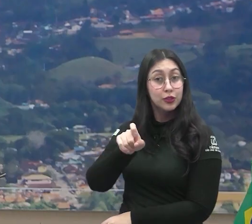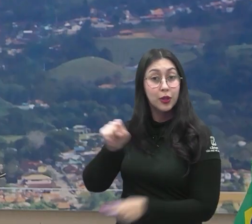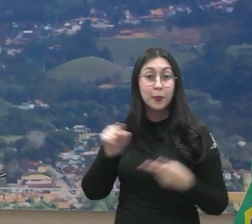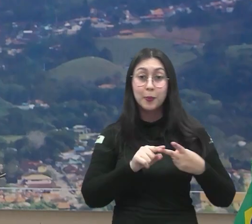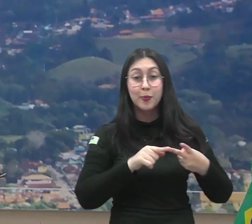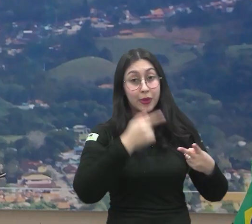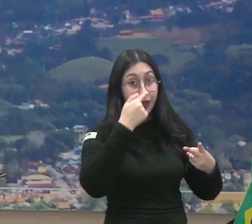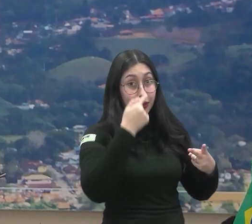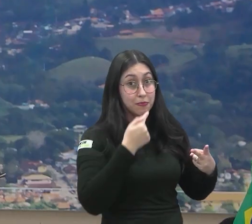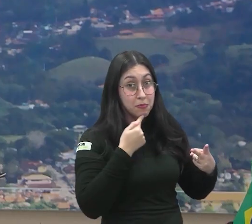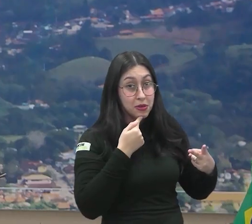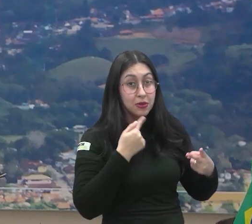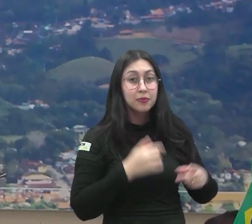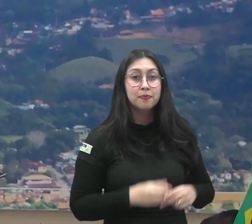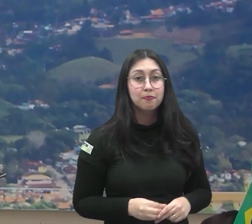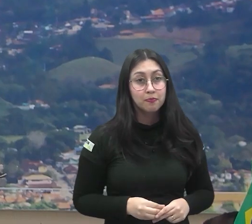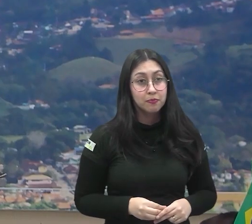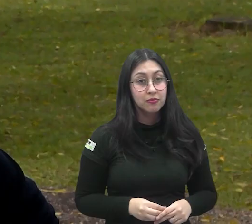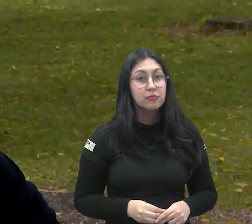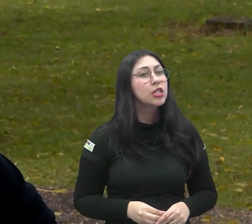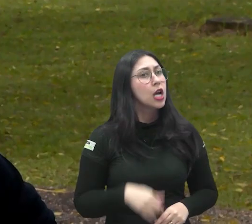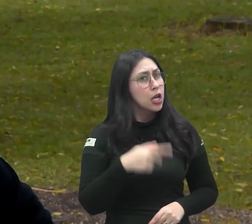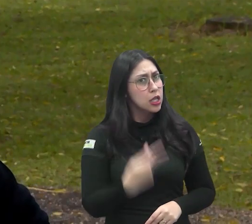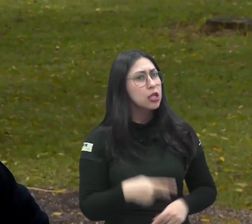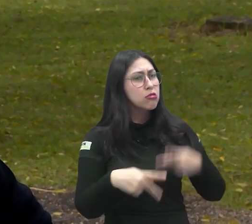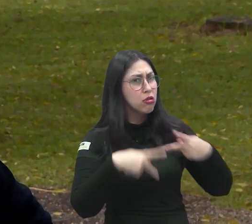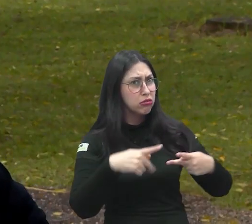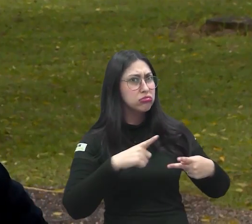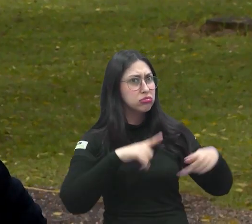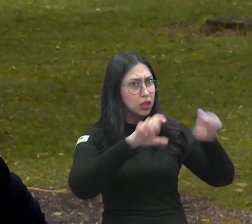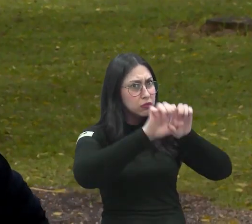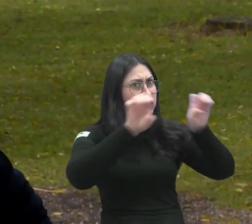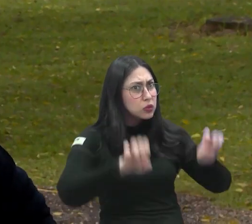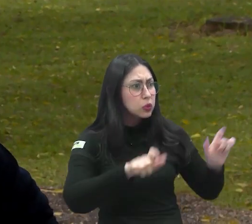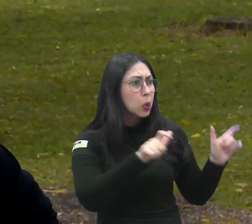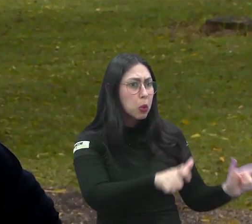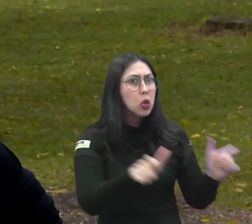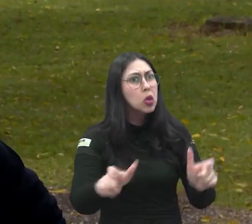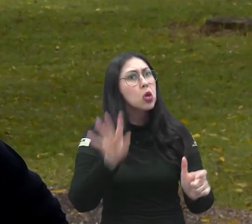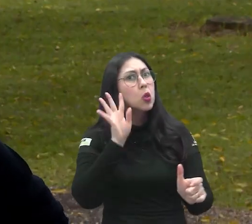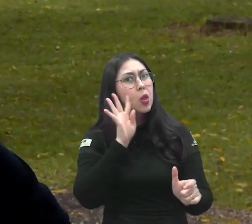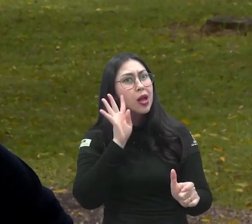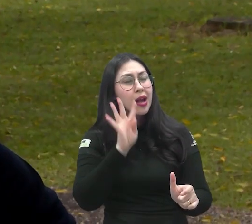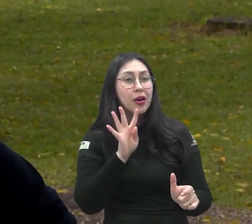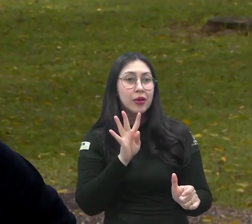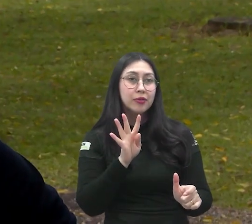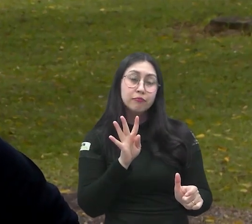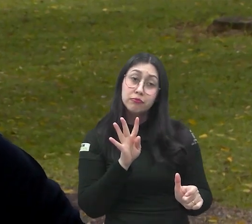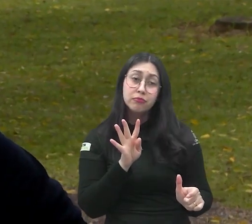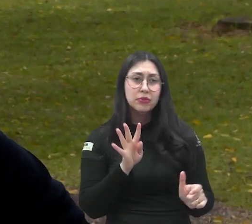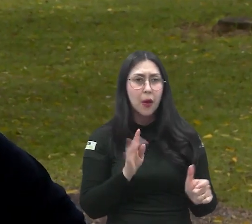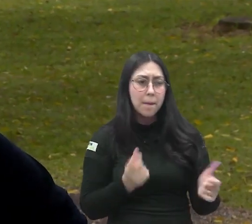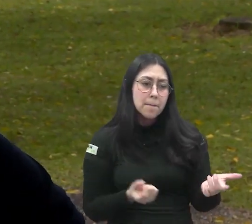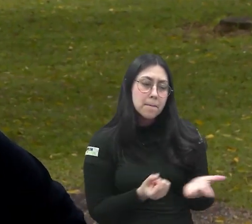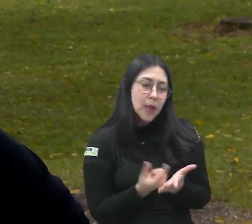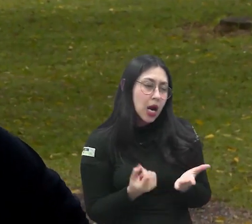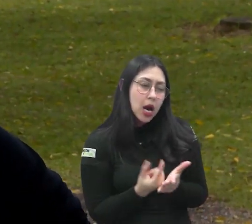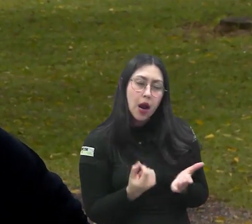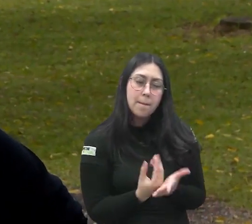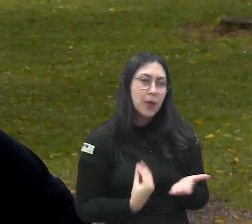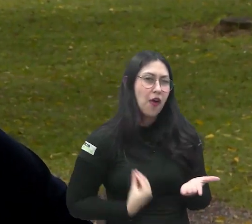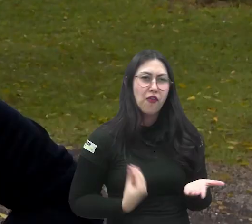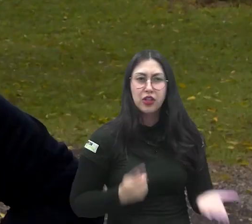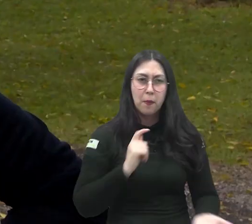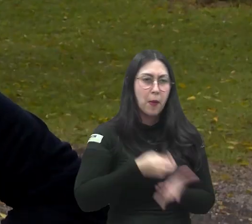São Francisco Xavier e Eugênio de Melo. Acho que tem muita infraestrutura na cidade e acho que tem muitos lugares legais, acho que o custo de vida é relativamente